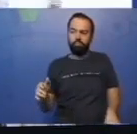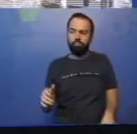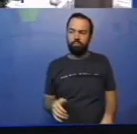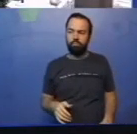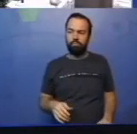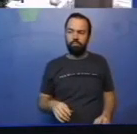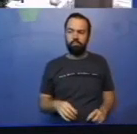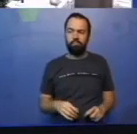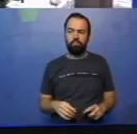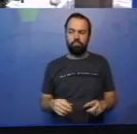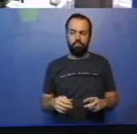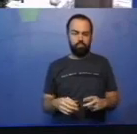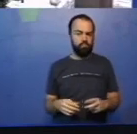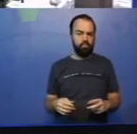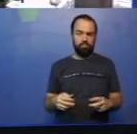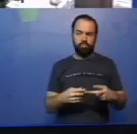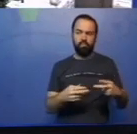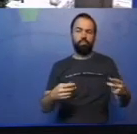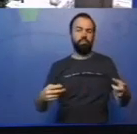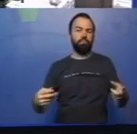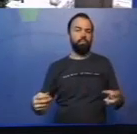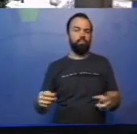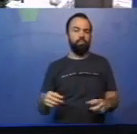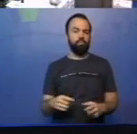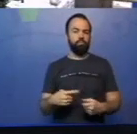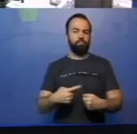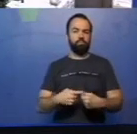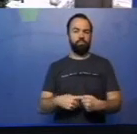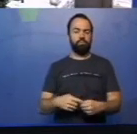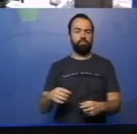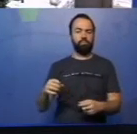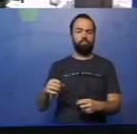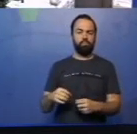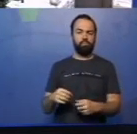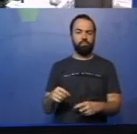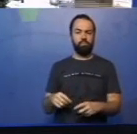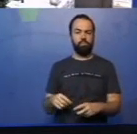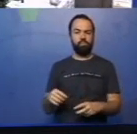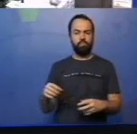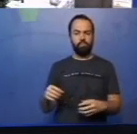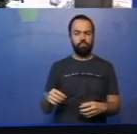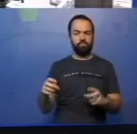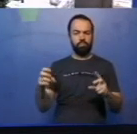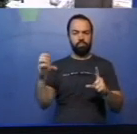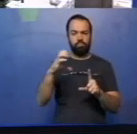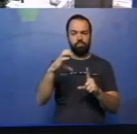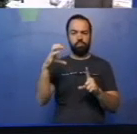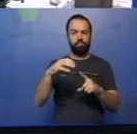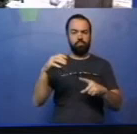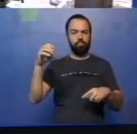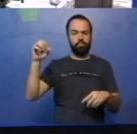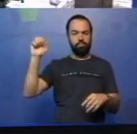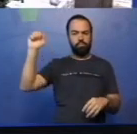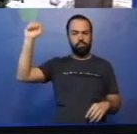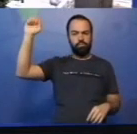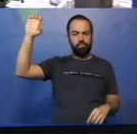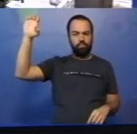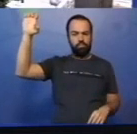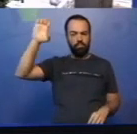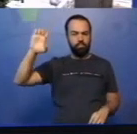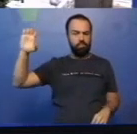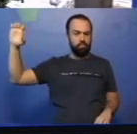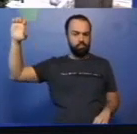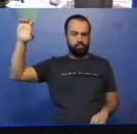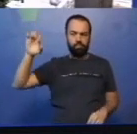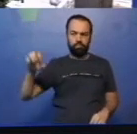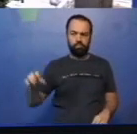continente africano tiveram influência europeia, mais uma vez aqui a cidade de Luanda, na Angola. A divisão das